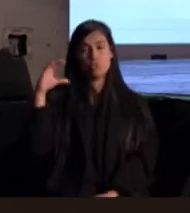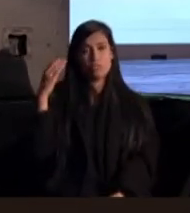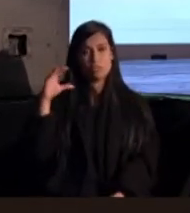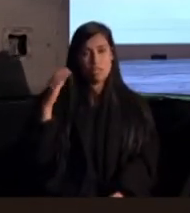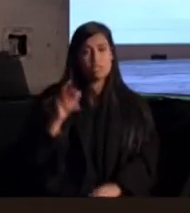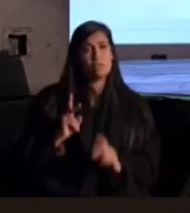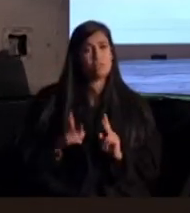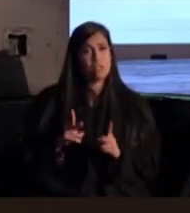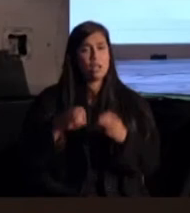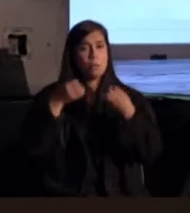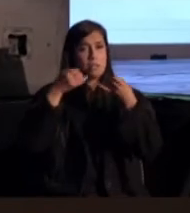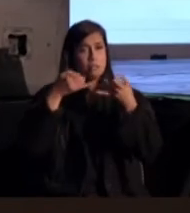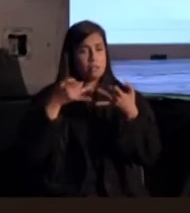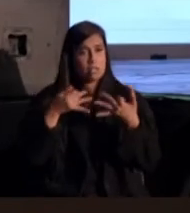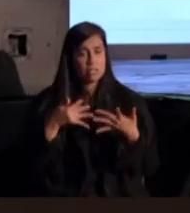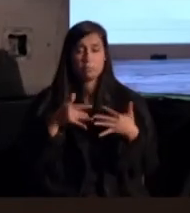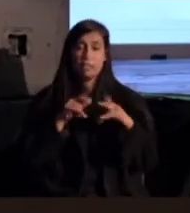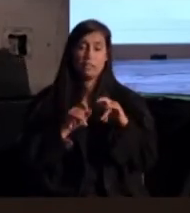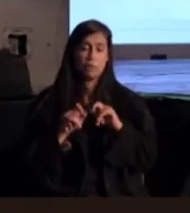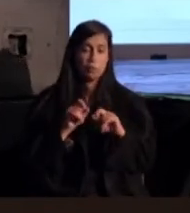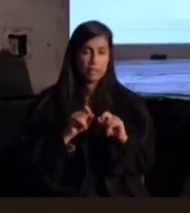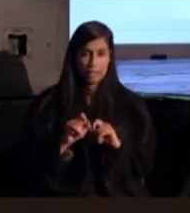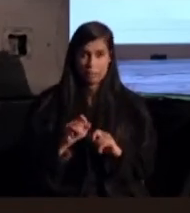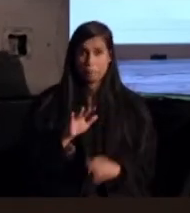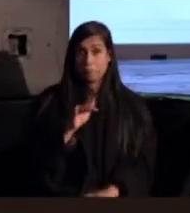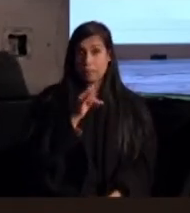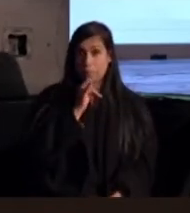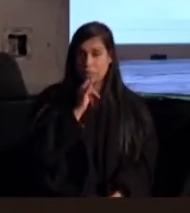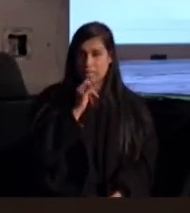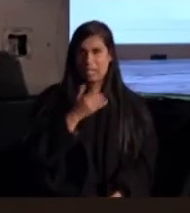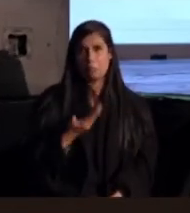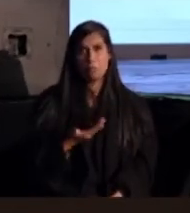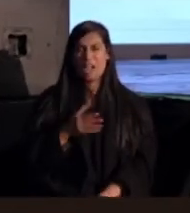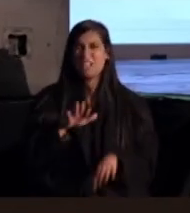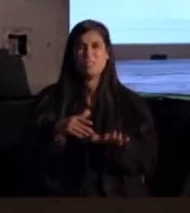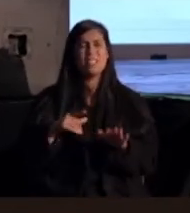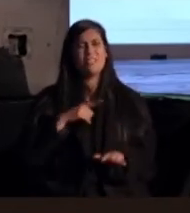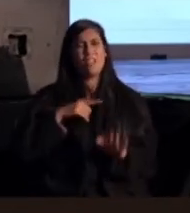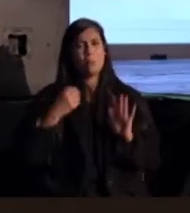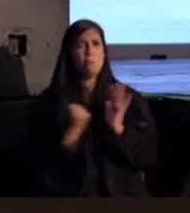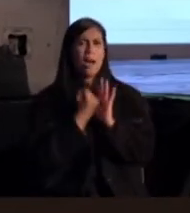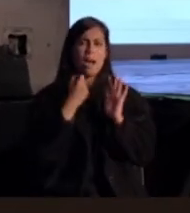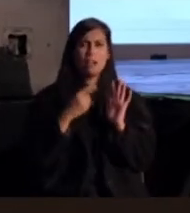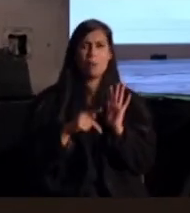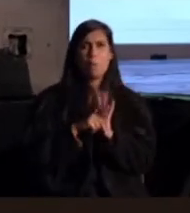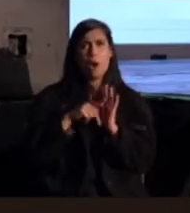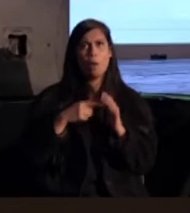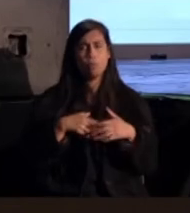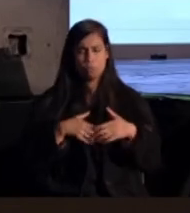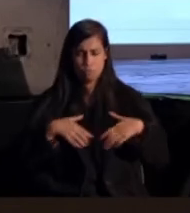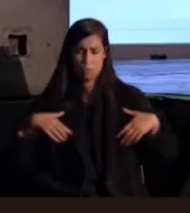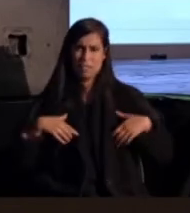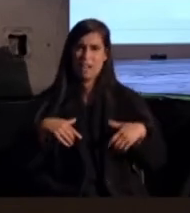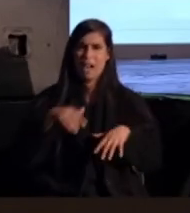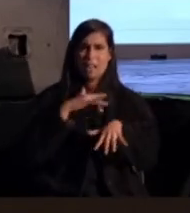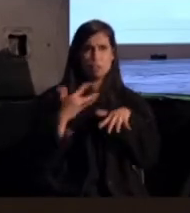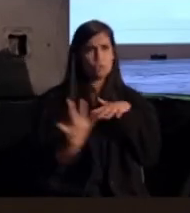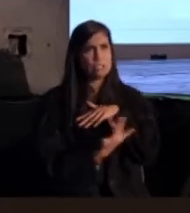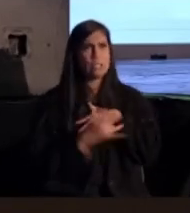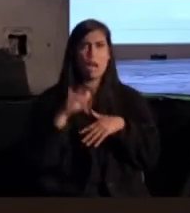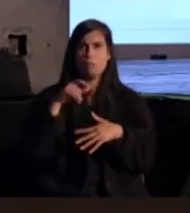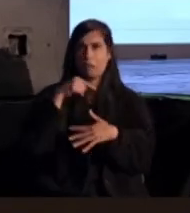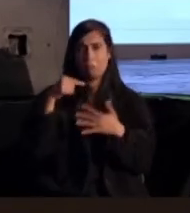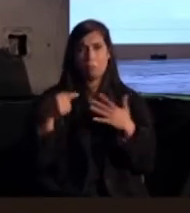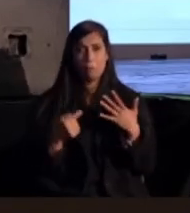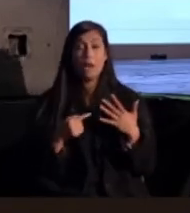muito corrente, que aparece em camisetas, aparece no Instagram, em redes sociais, que